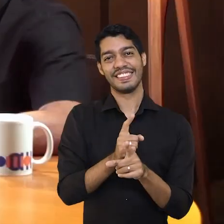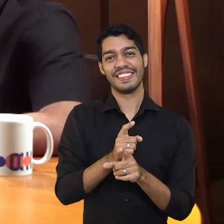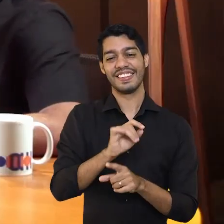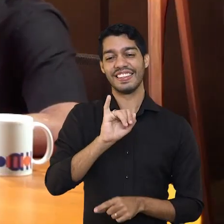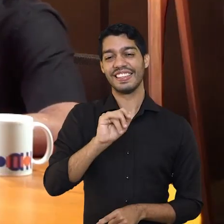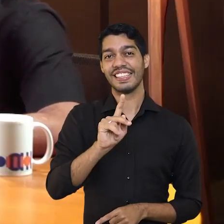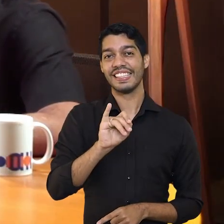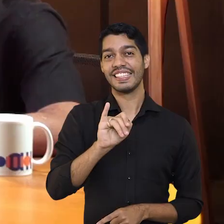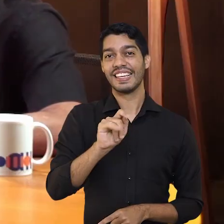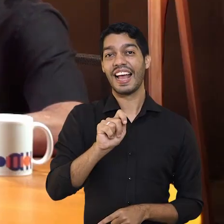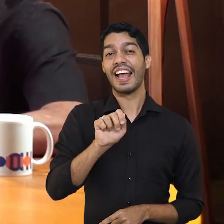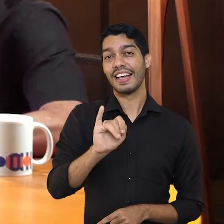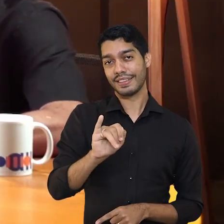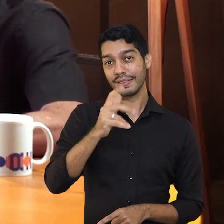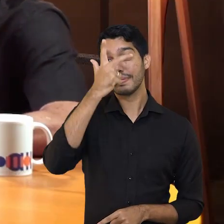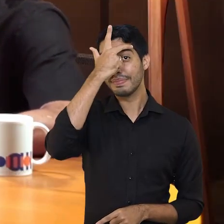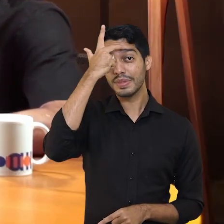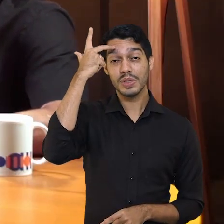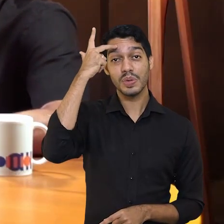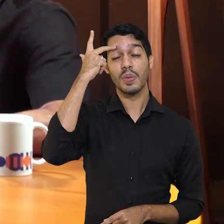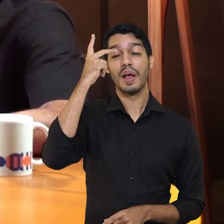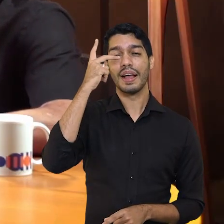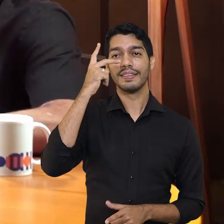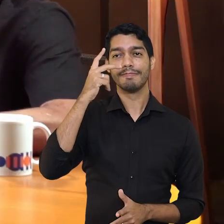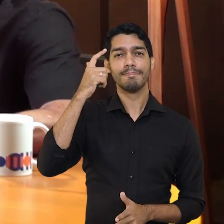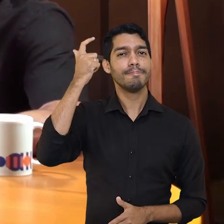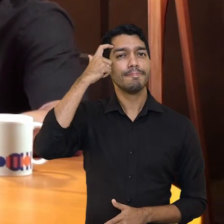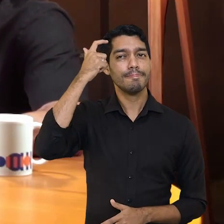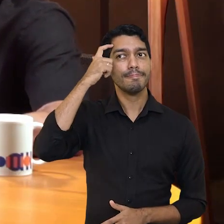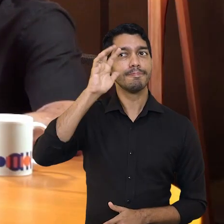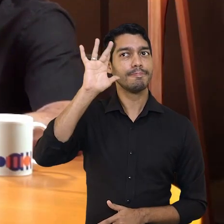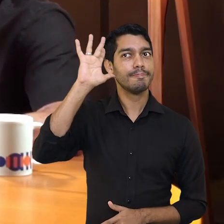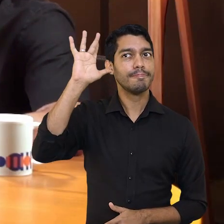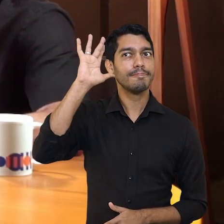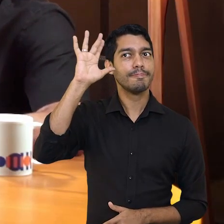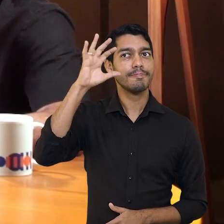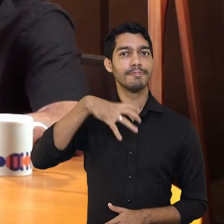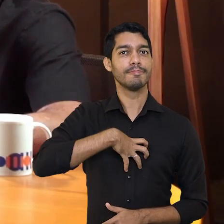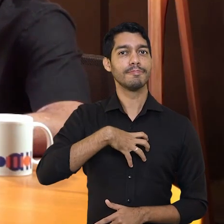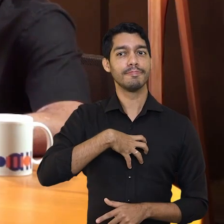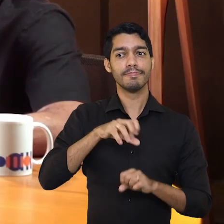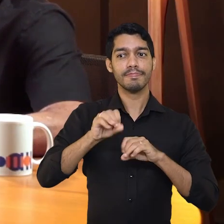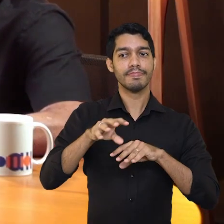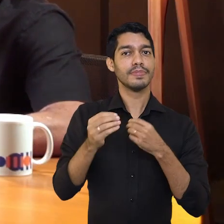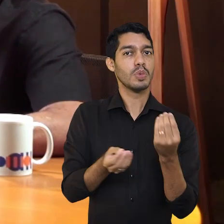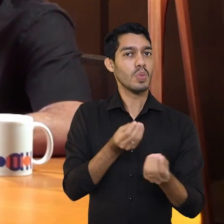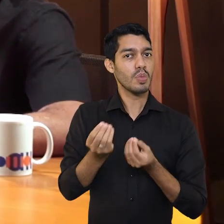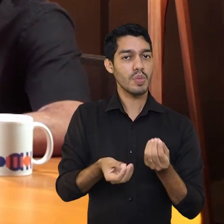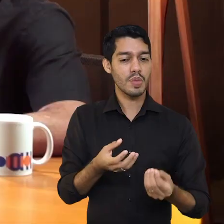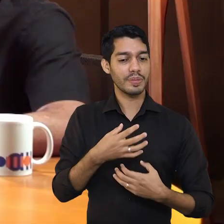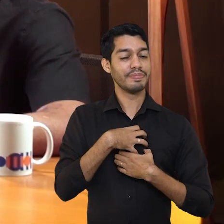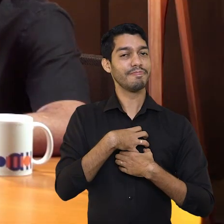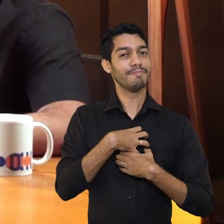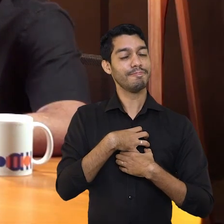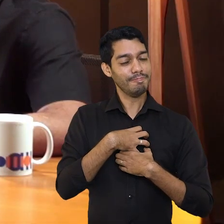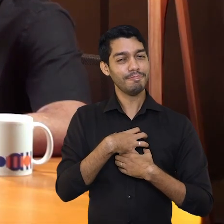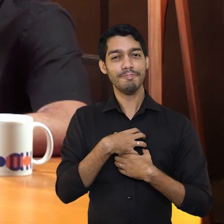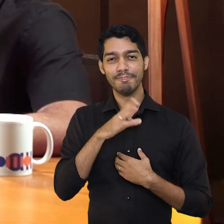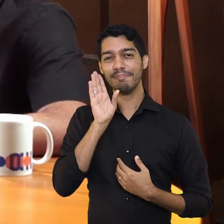Ikigai. É muito legal ver pessoas pensando em formas, né, de educação. Eu tô saindo assim, muito